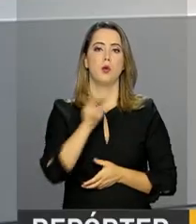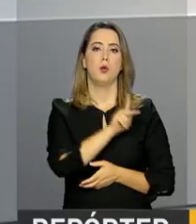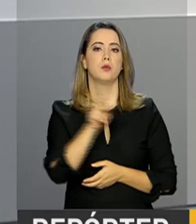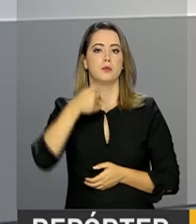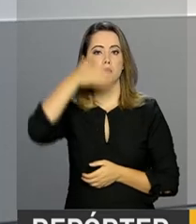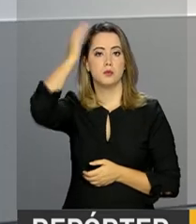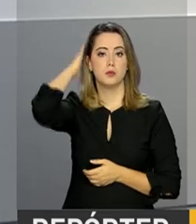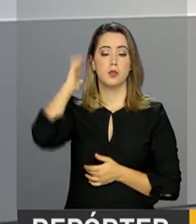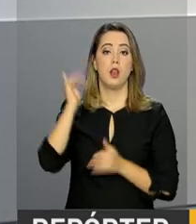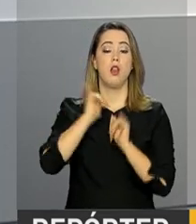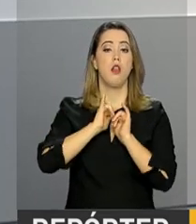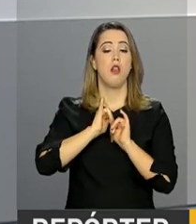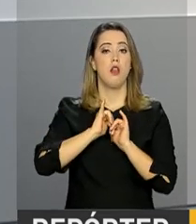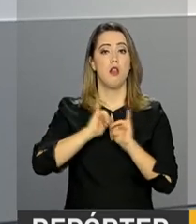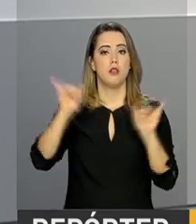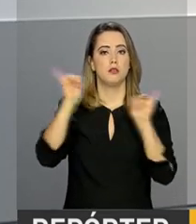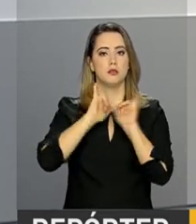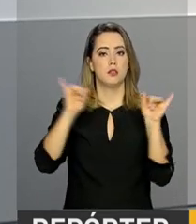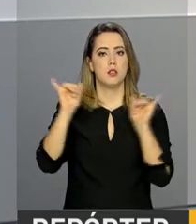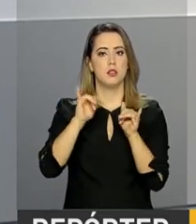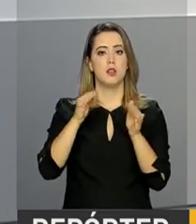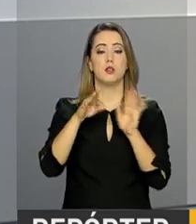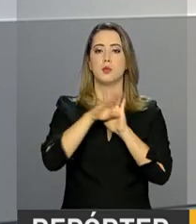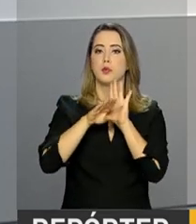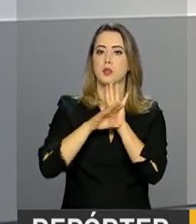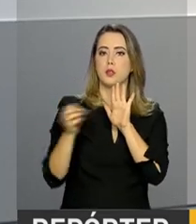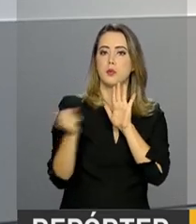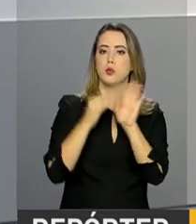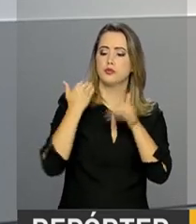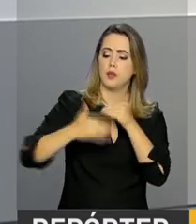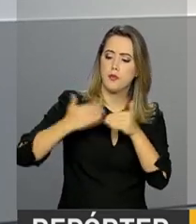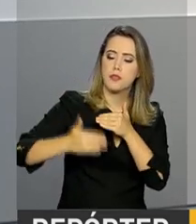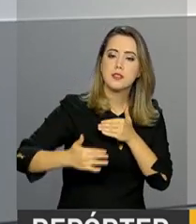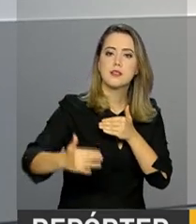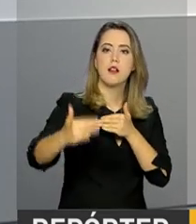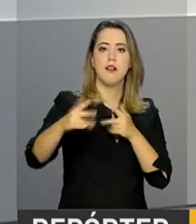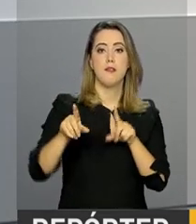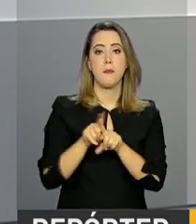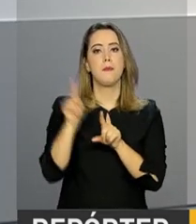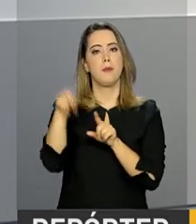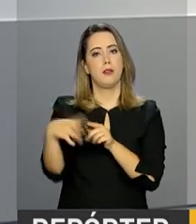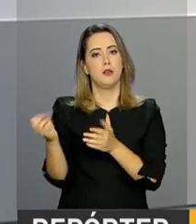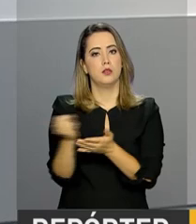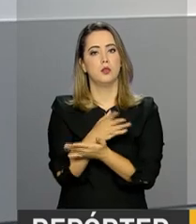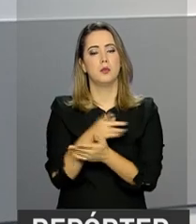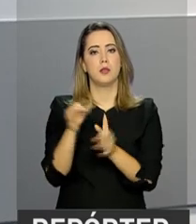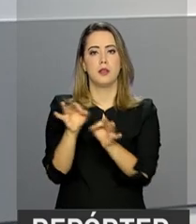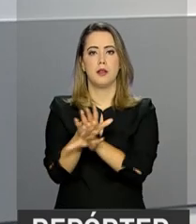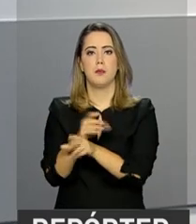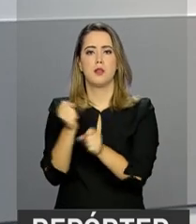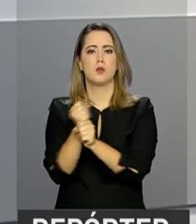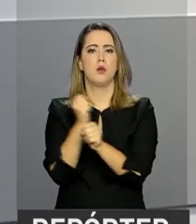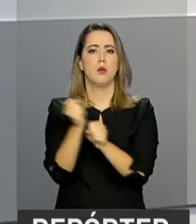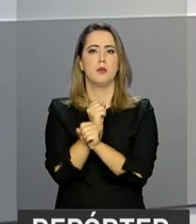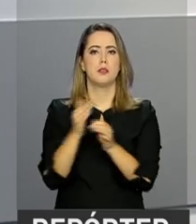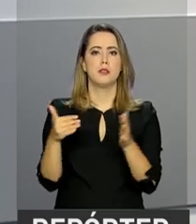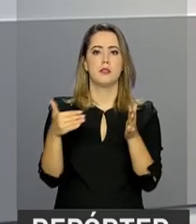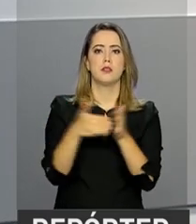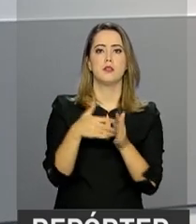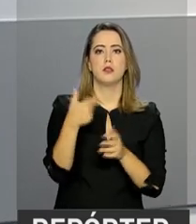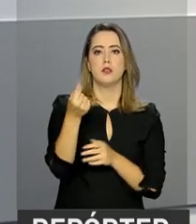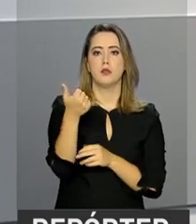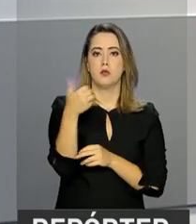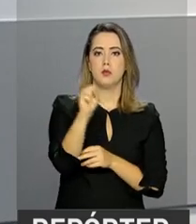presidente Michel Temer lança daqui a pouco o programa Avançar, uma iniciativa do governo federal para a conclusão de obras até 2018.